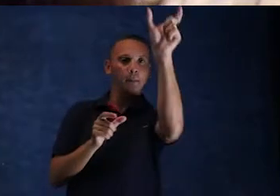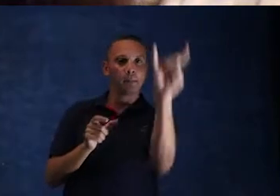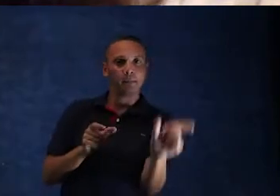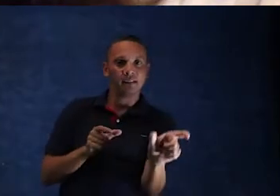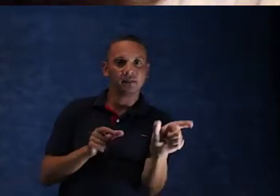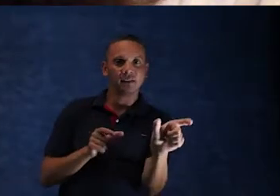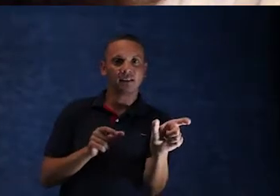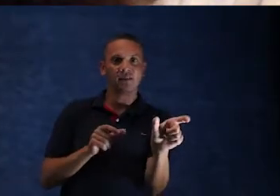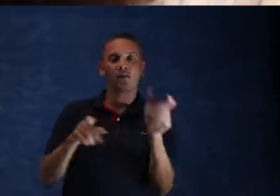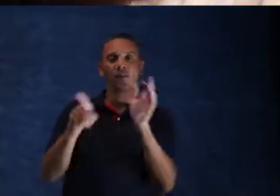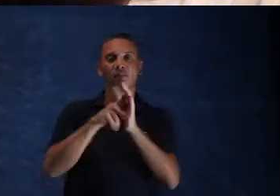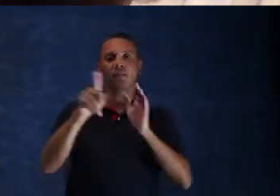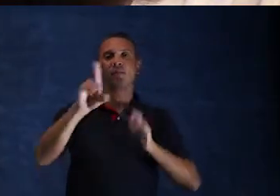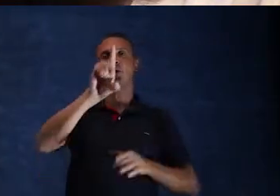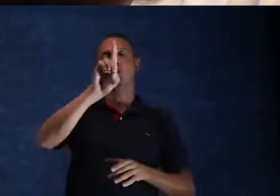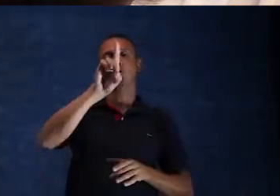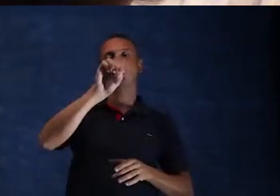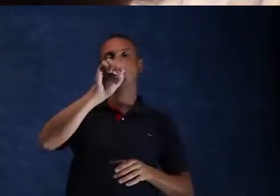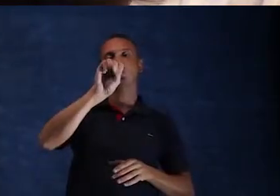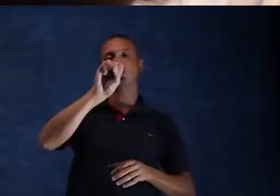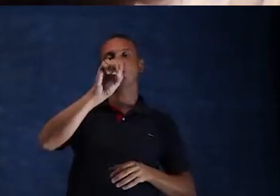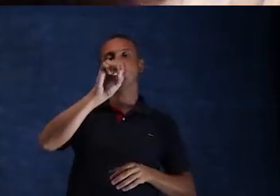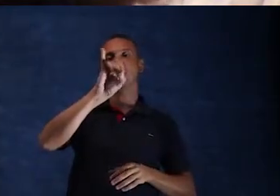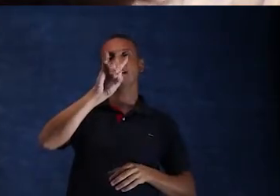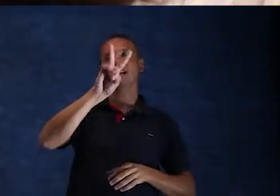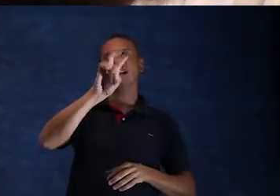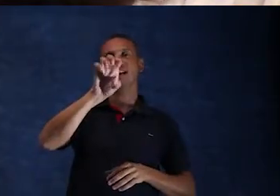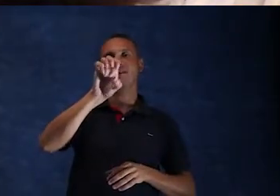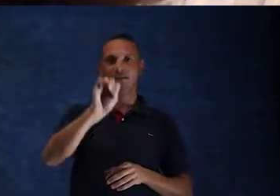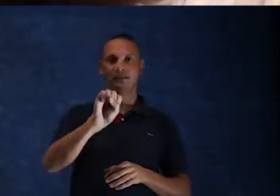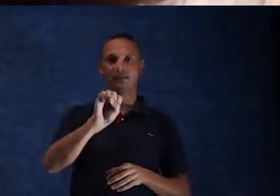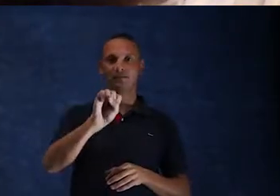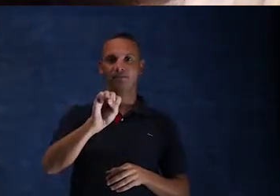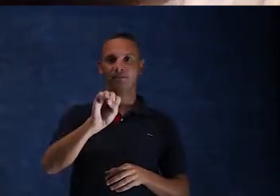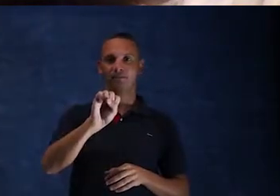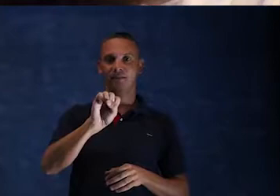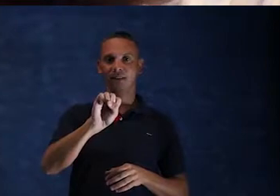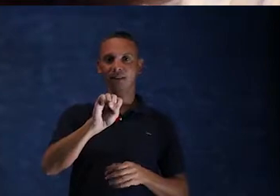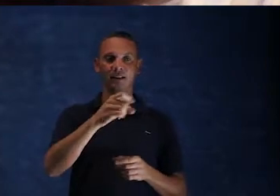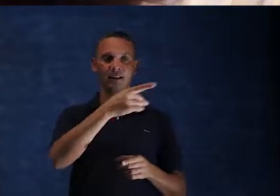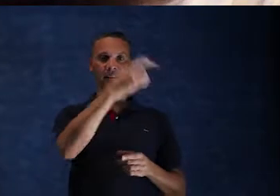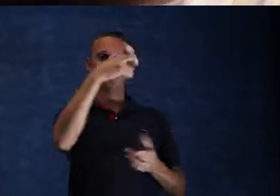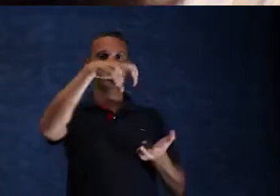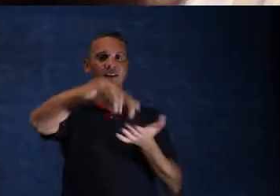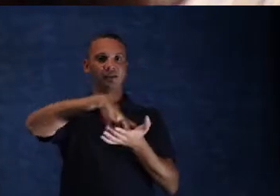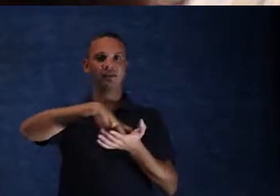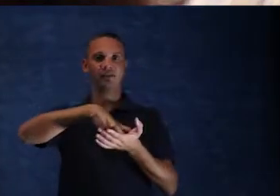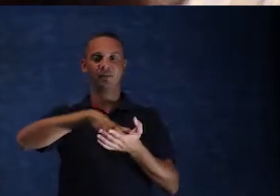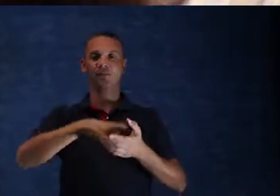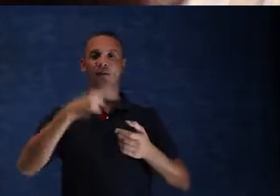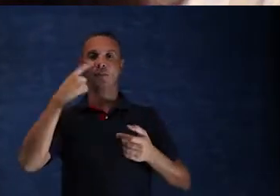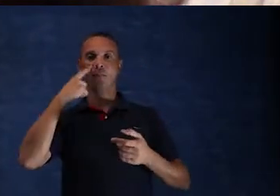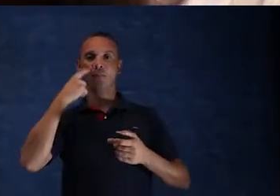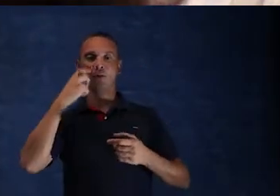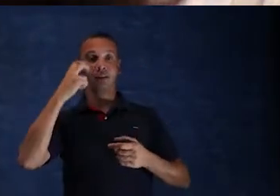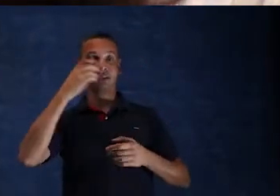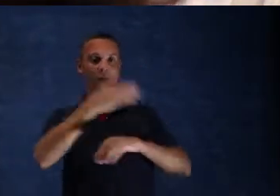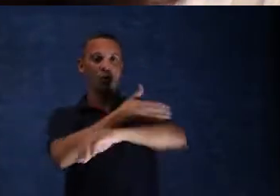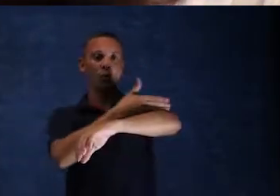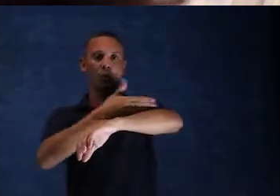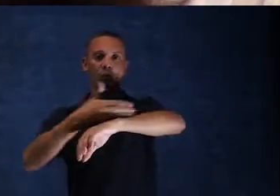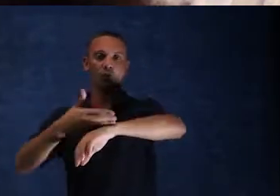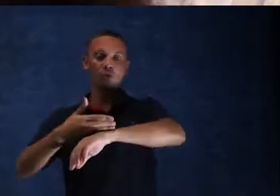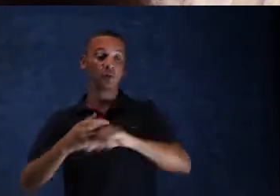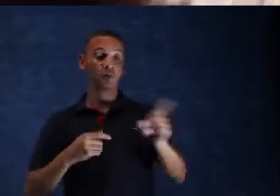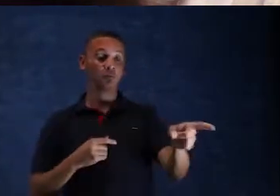de Dostoiévski em Crime e Castigo, que eu acho que inaugura essa tradição de